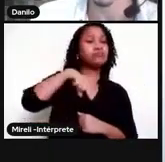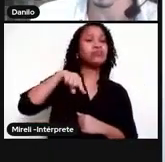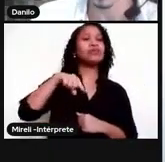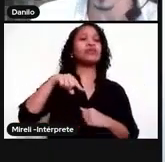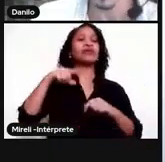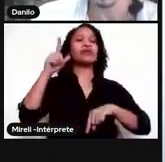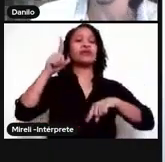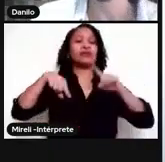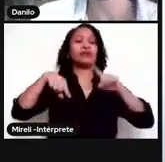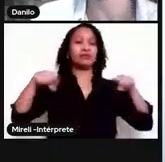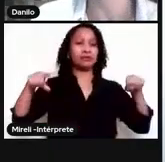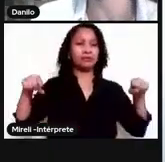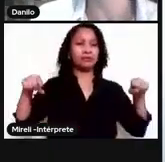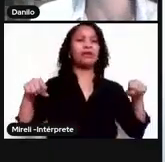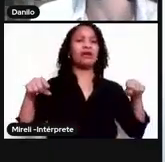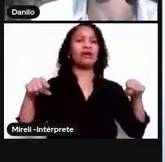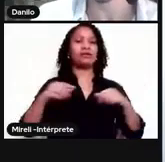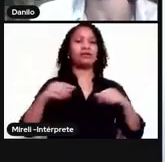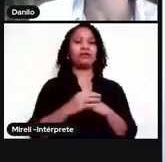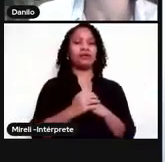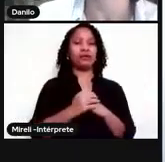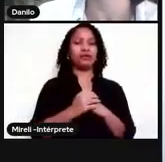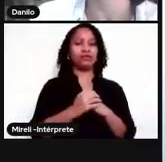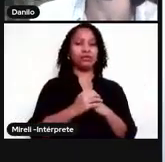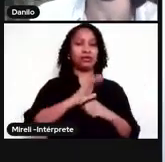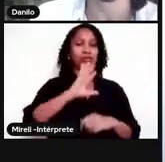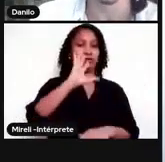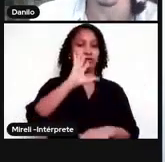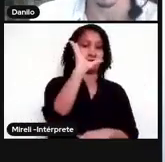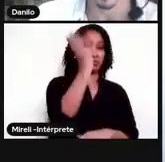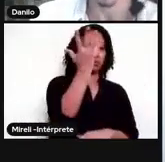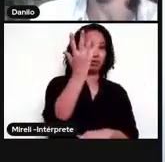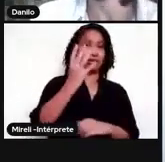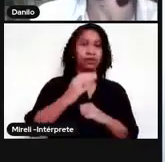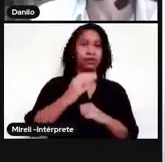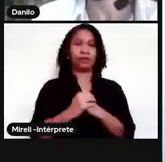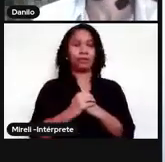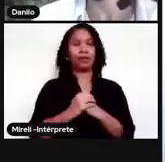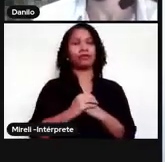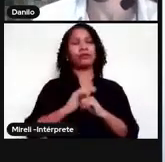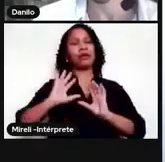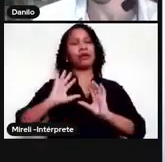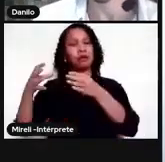do World Clean e as classes vegetais extraídas do RTE.